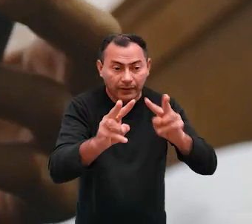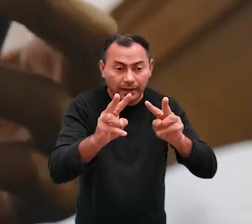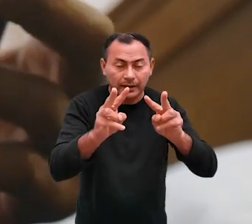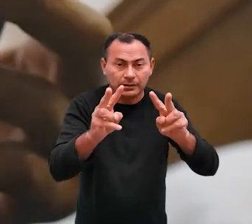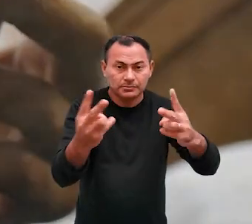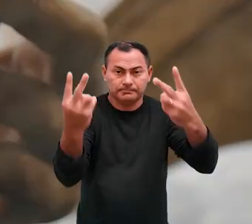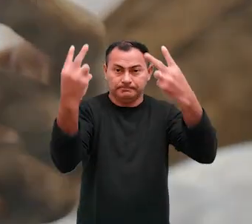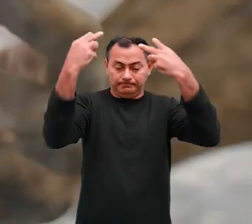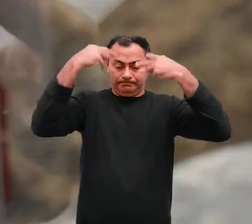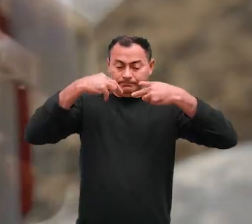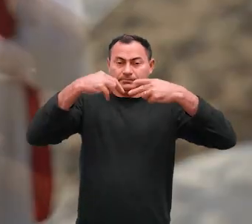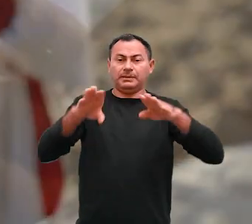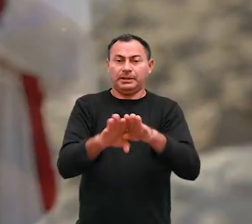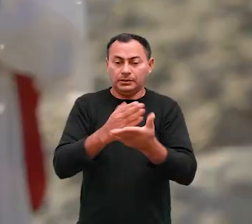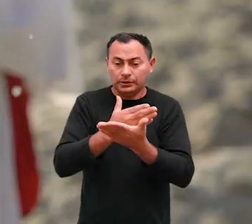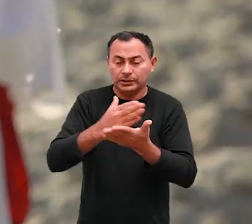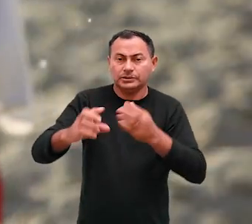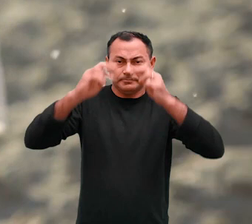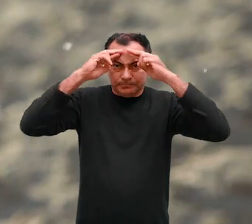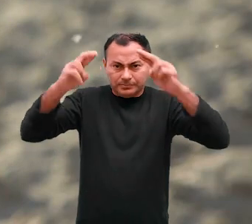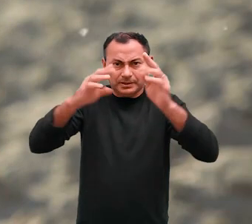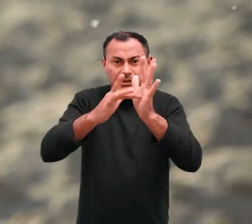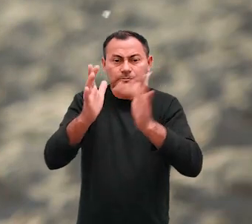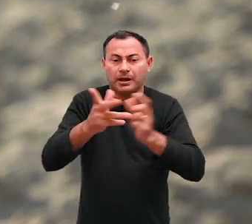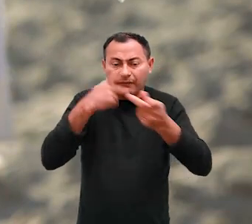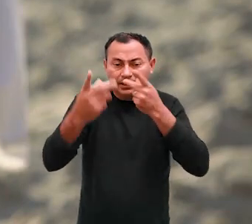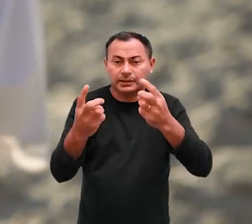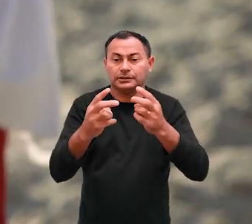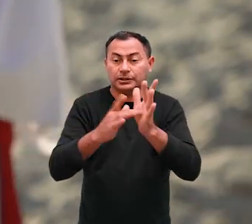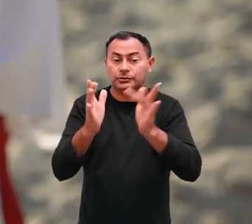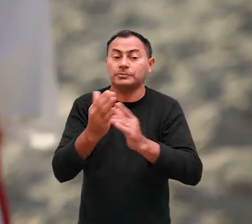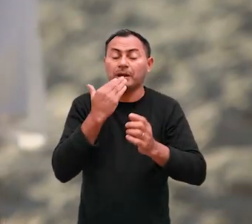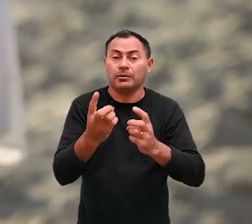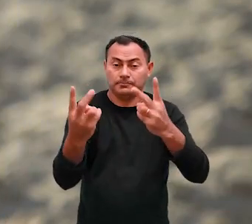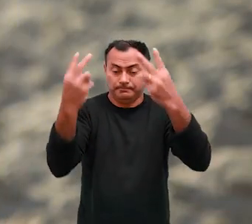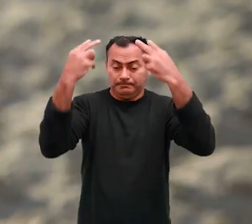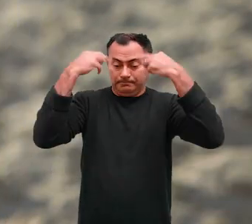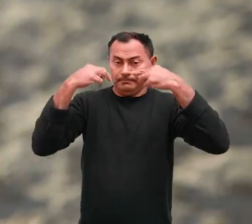para dentro. No início do retiro, Jesus disse que olhássemos para dentro e